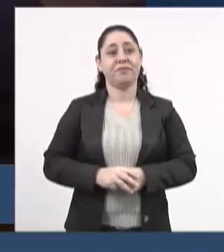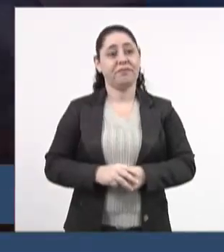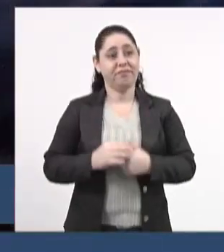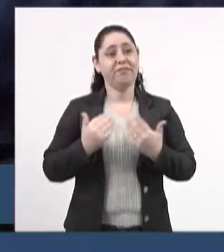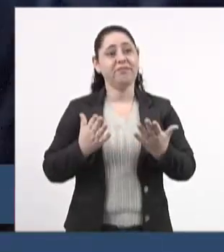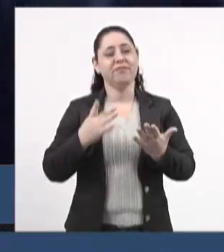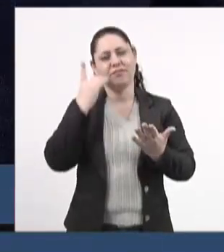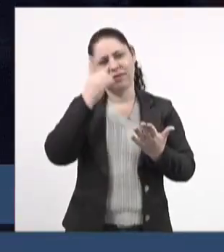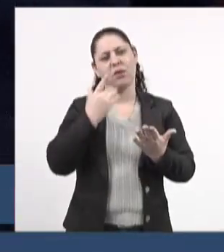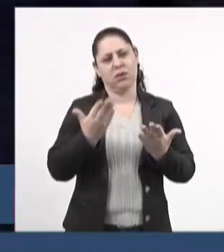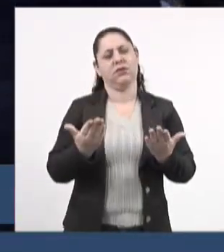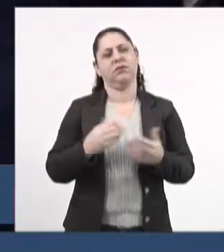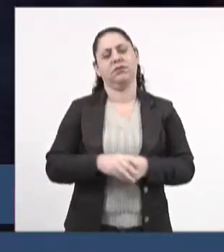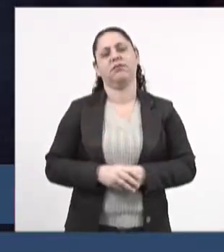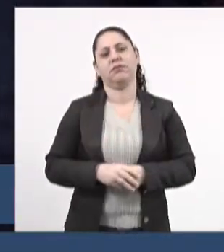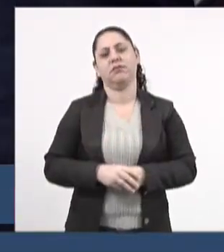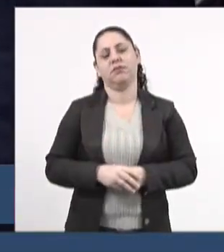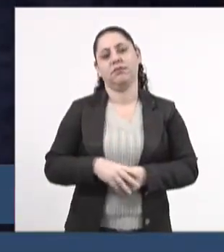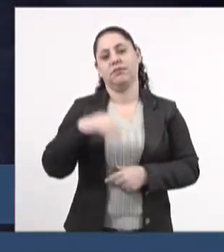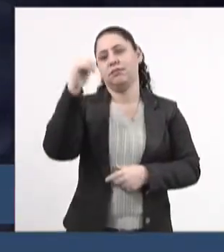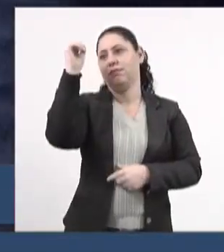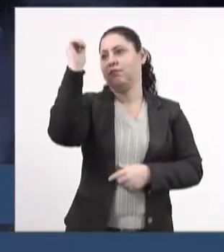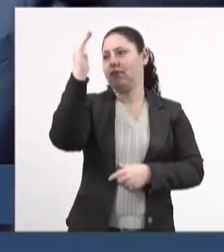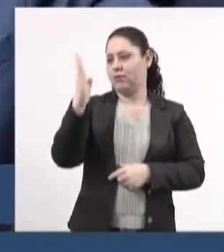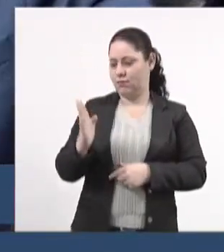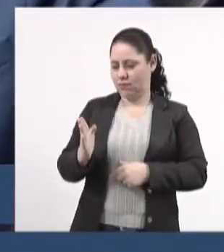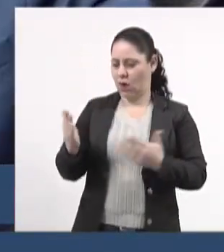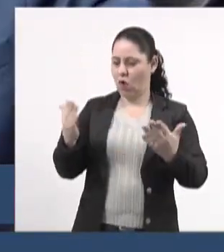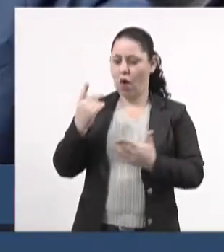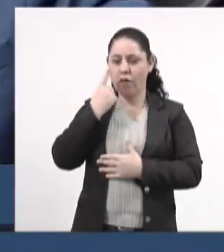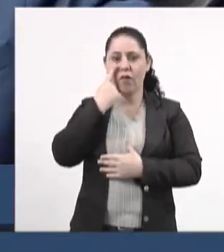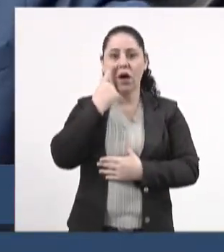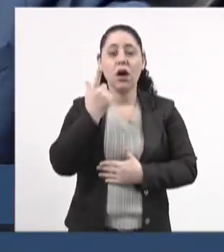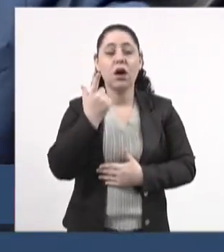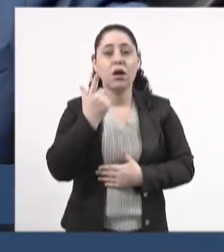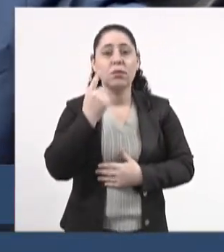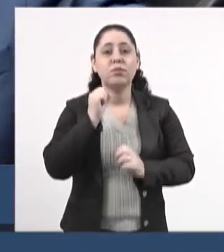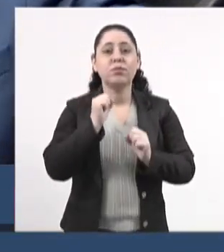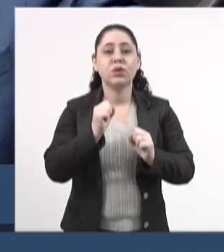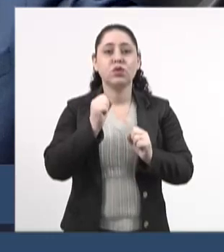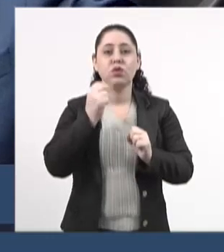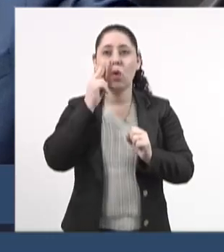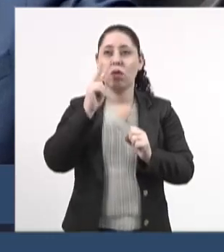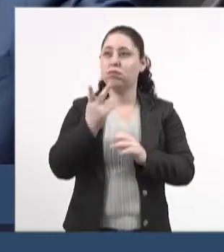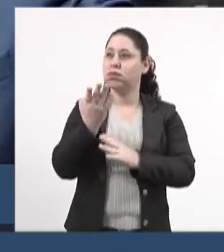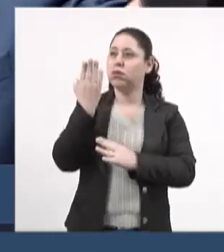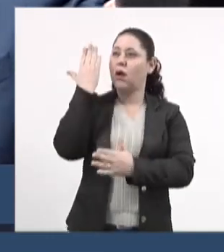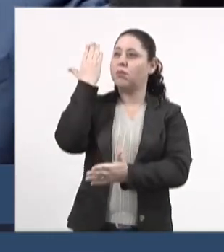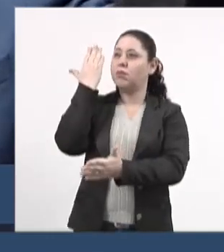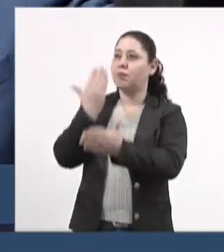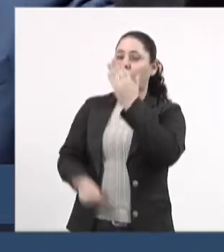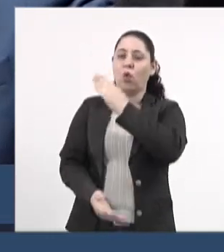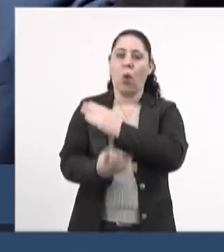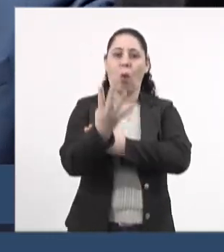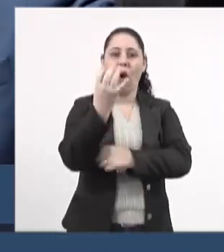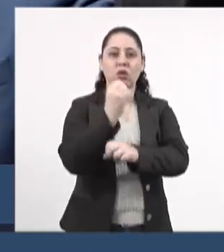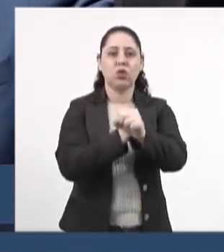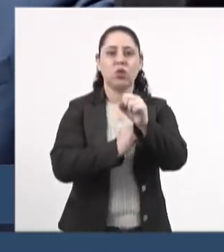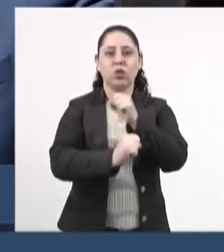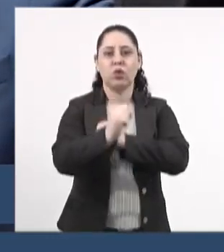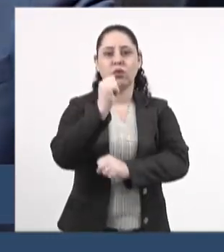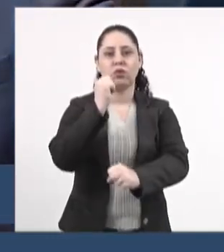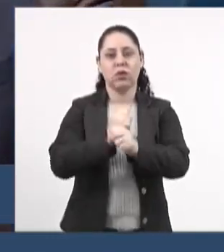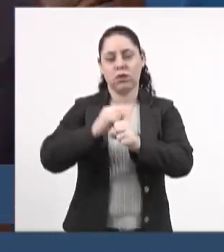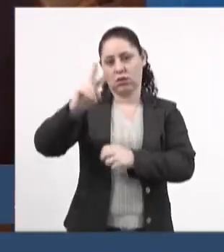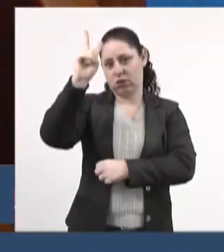Aliás, deputados, o Brasil, agora a gente pode ver, né, olhando para trás, o Brasil perdeu 4 anos da